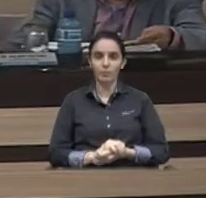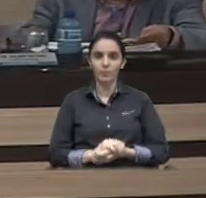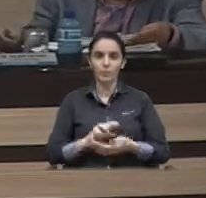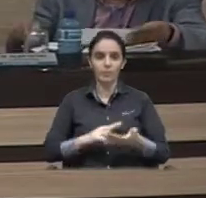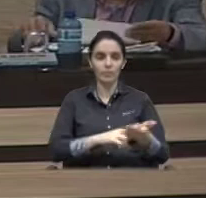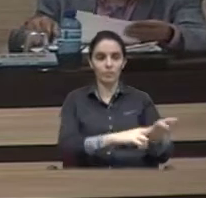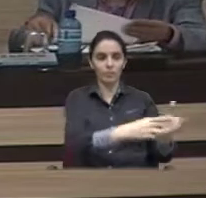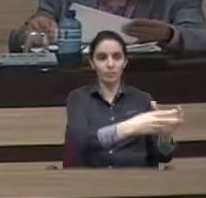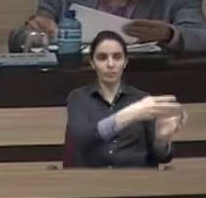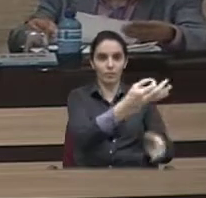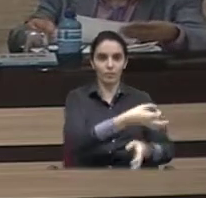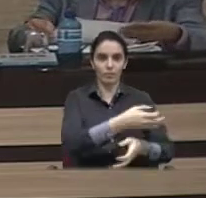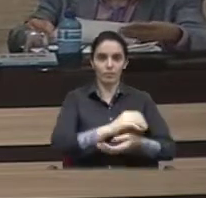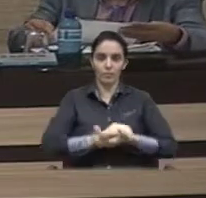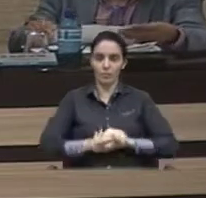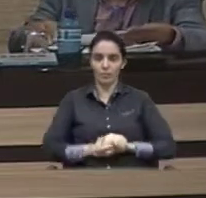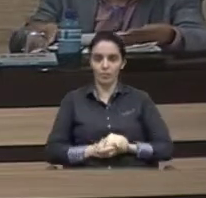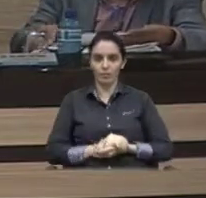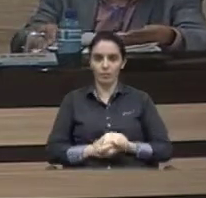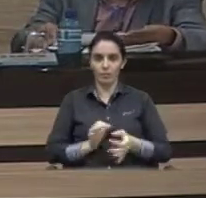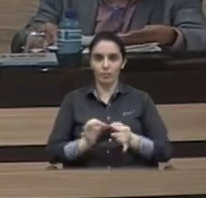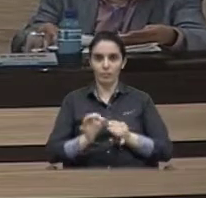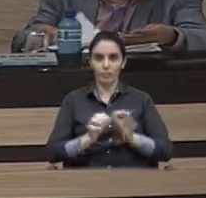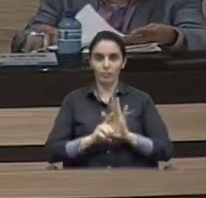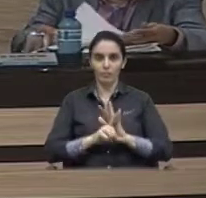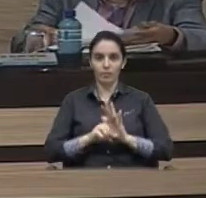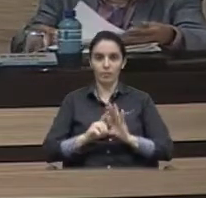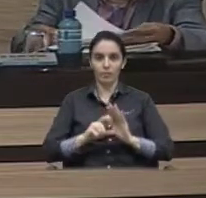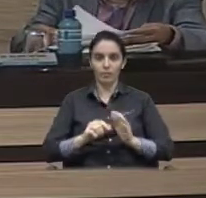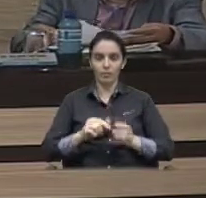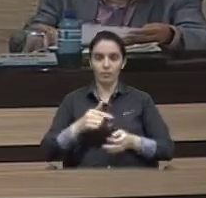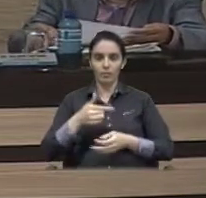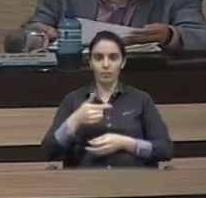Encaminhe-se às comissões competentes. Projeto de lei número